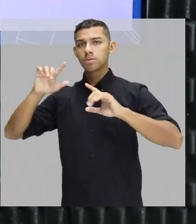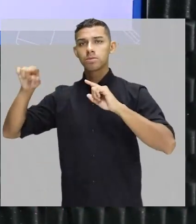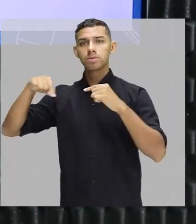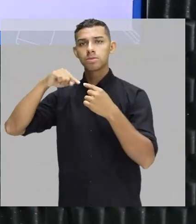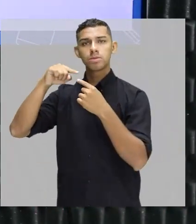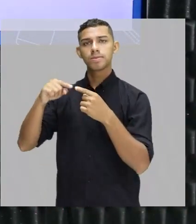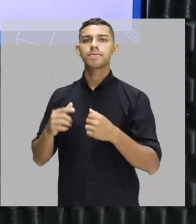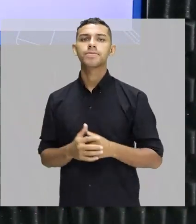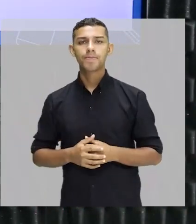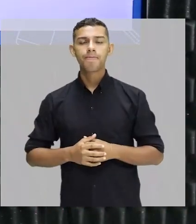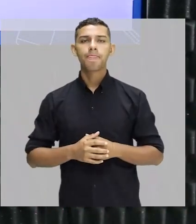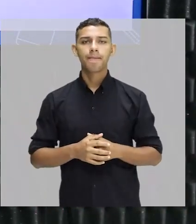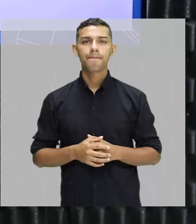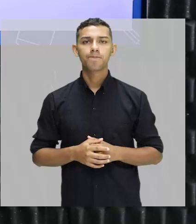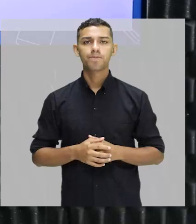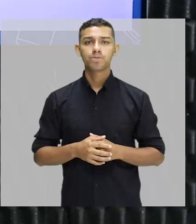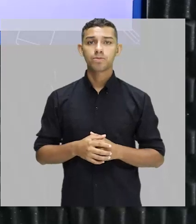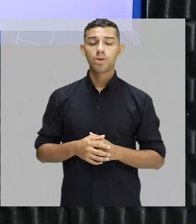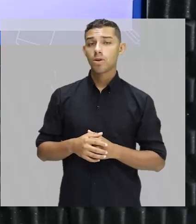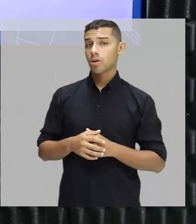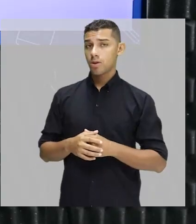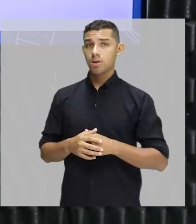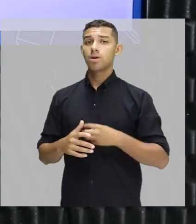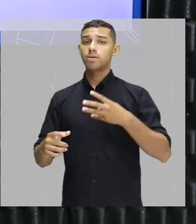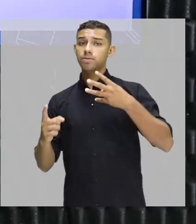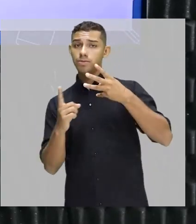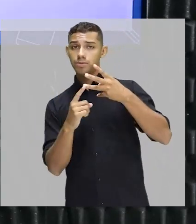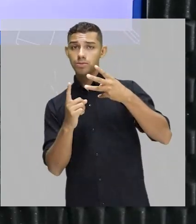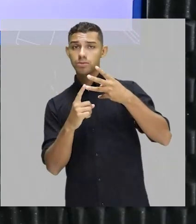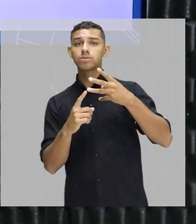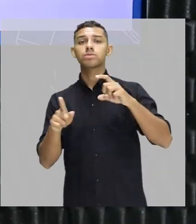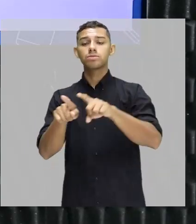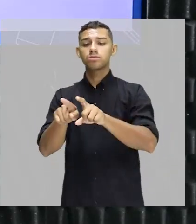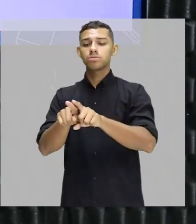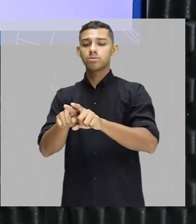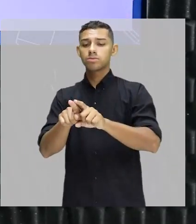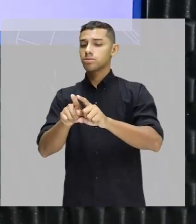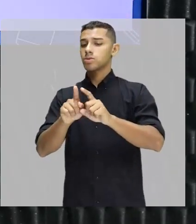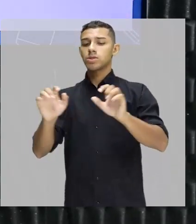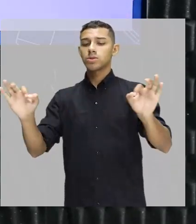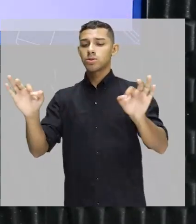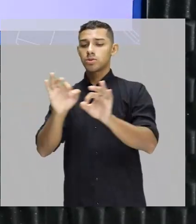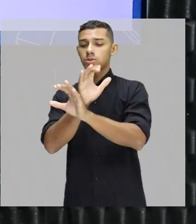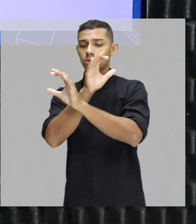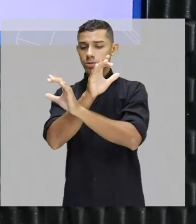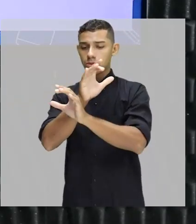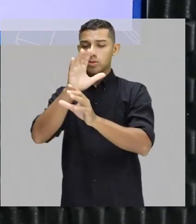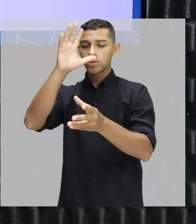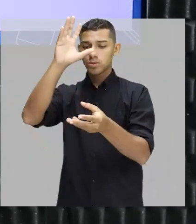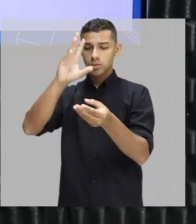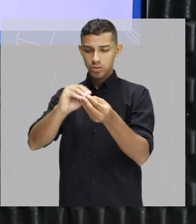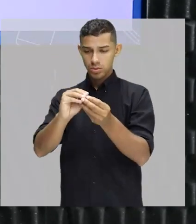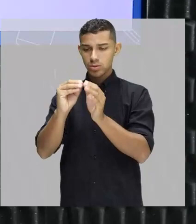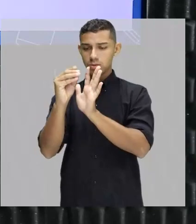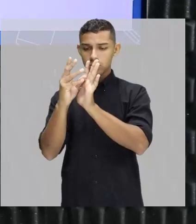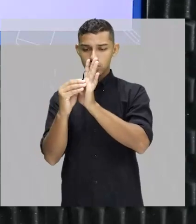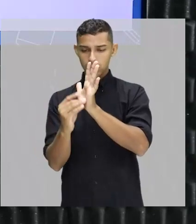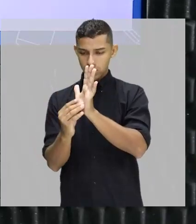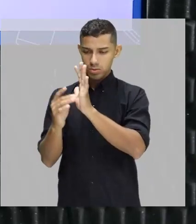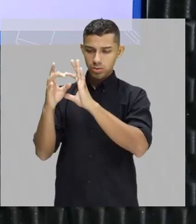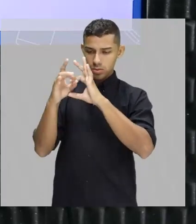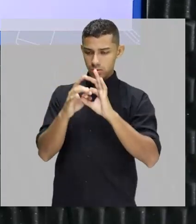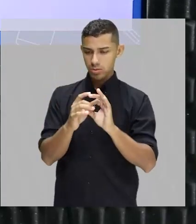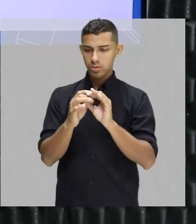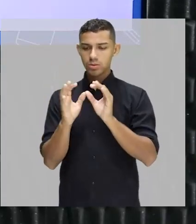texto, né, do tema. Na conclusão, o tema é reafirmado, com uma síntese dos conteúdos abordados. São exemplos